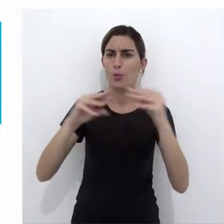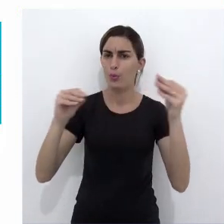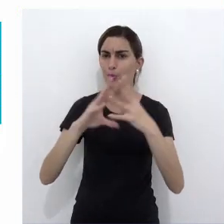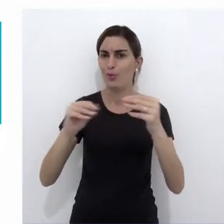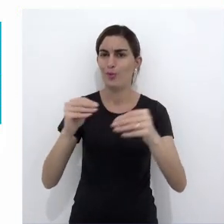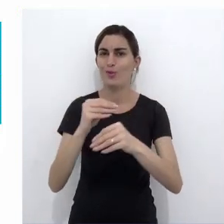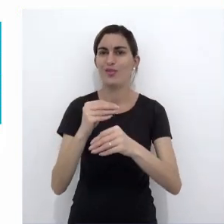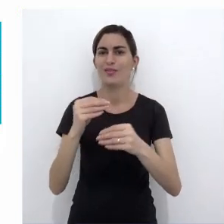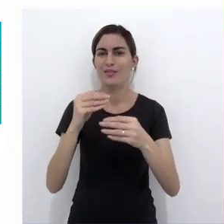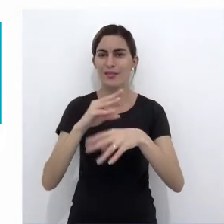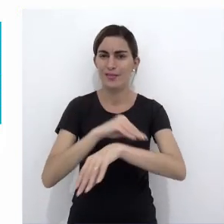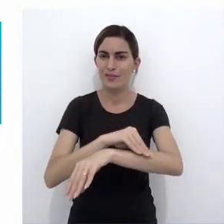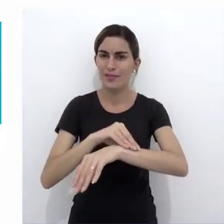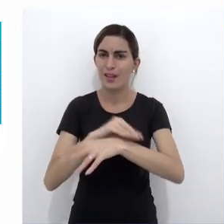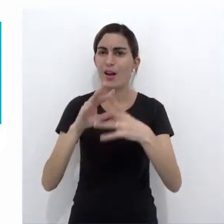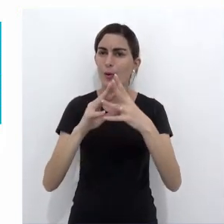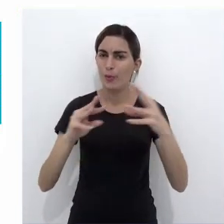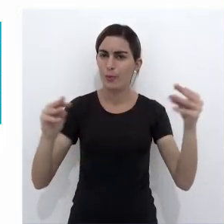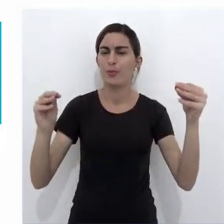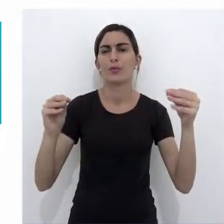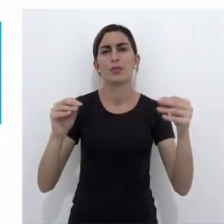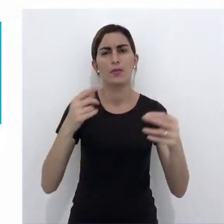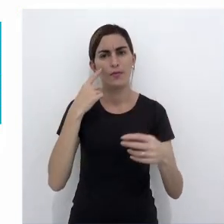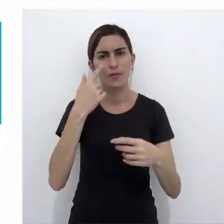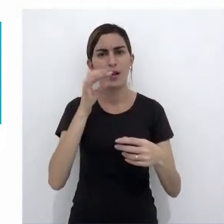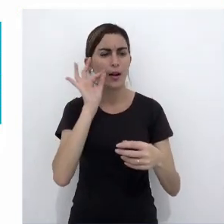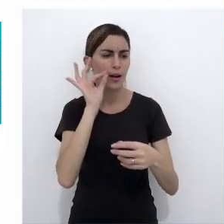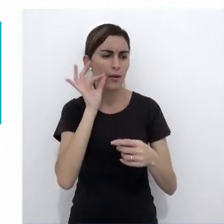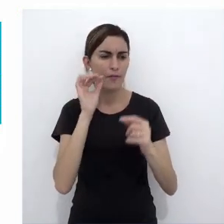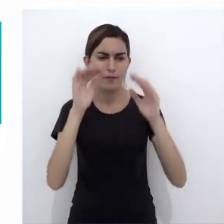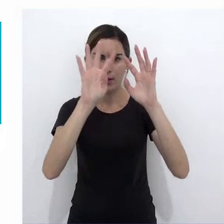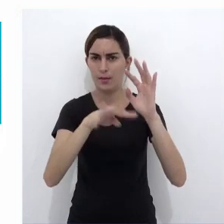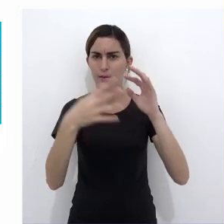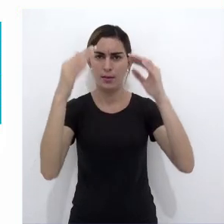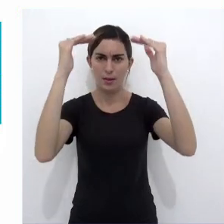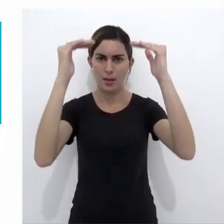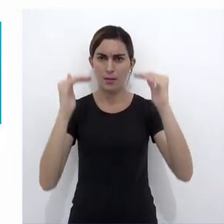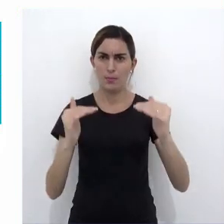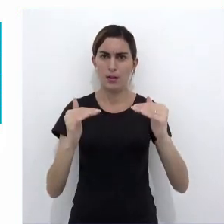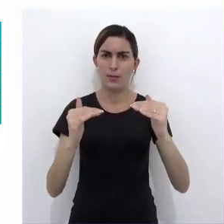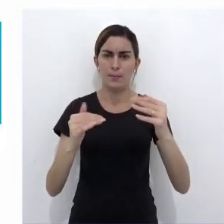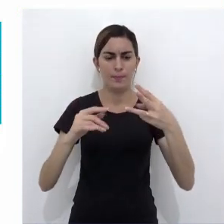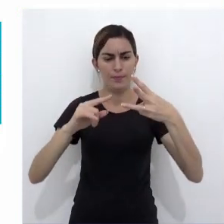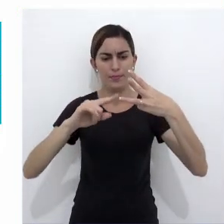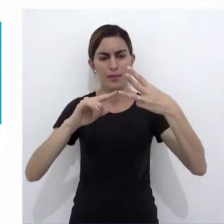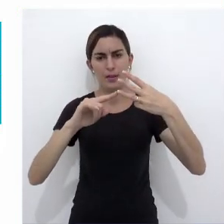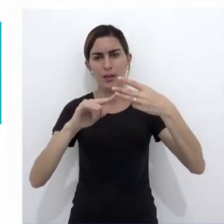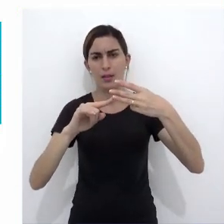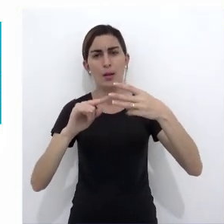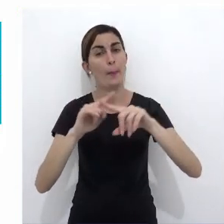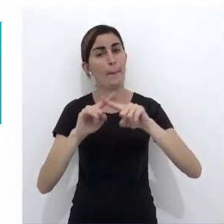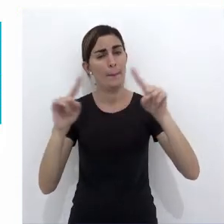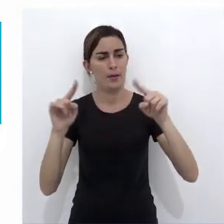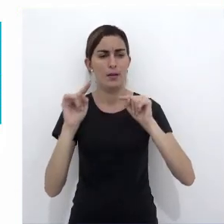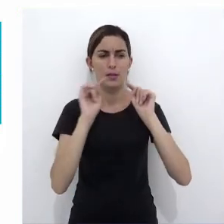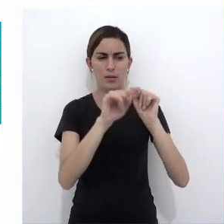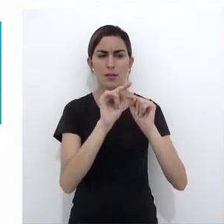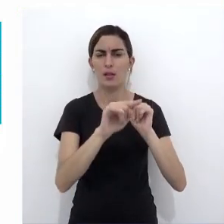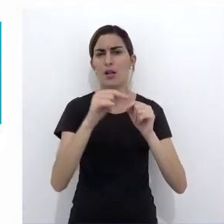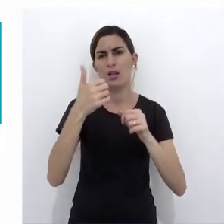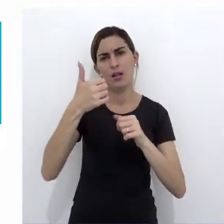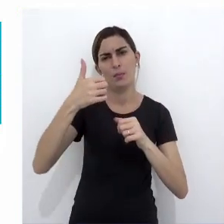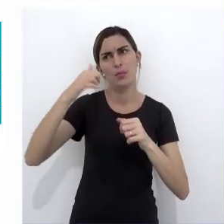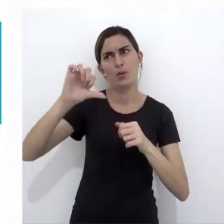podem observar aí, né, que o café está, nessa tabela, o café está na terceira posição, mas lá para os anos